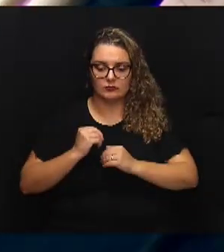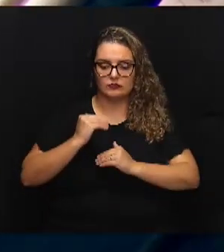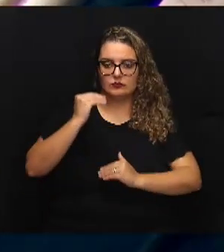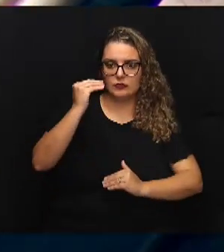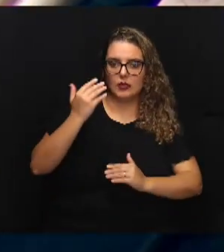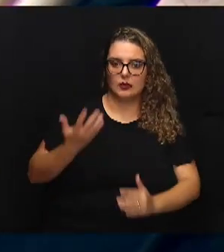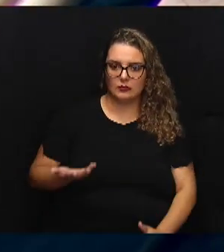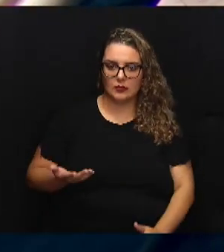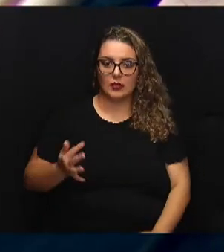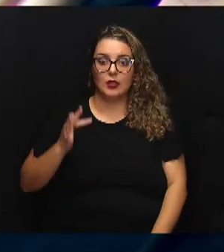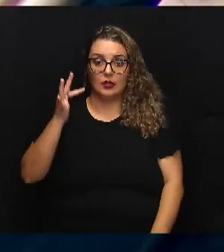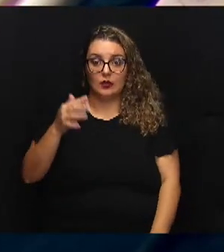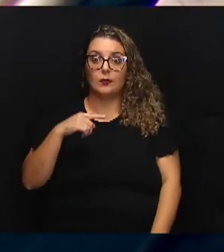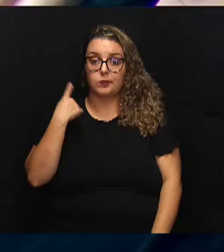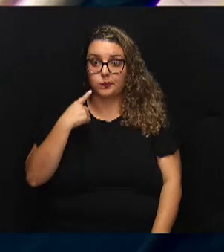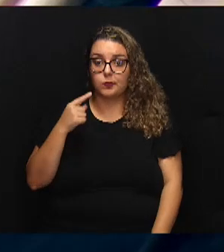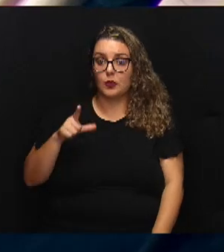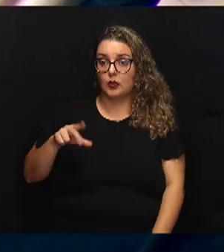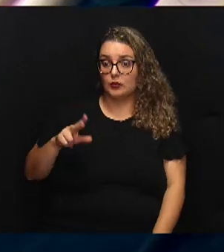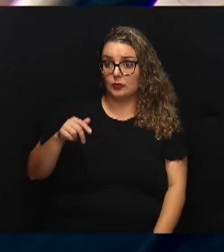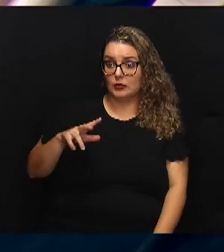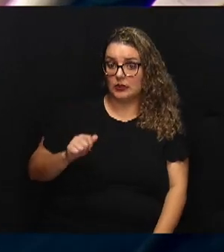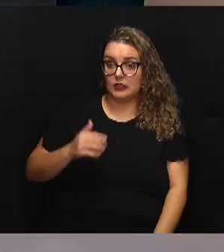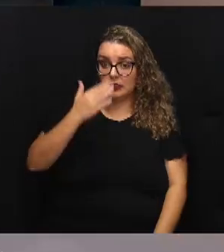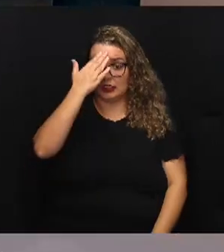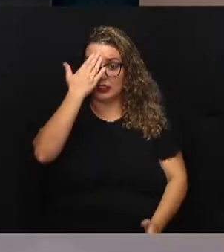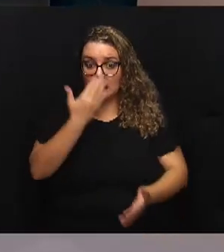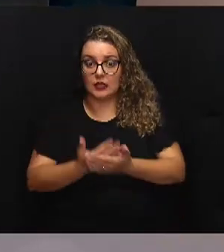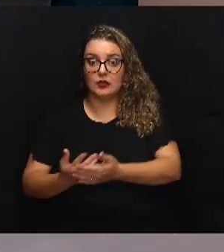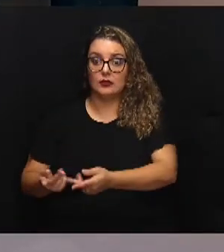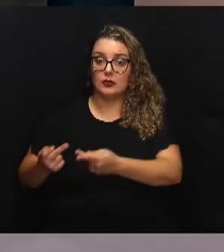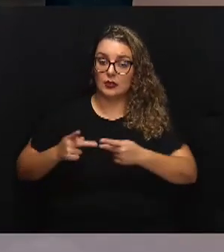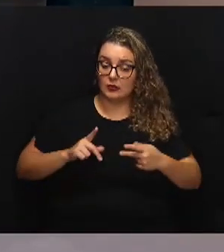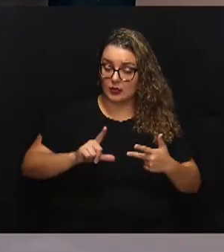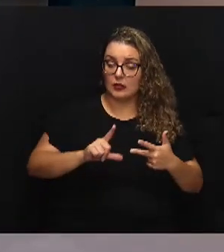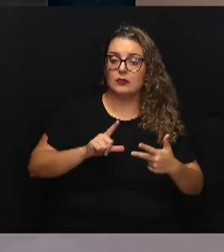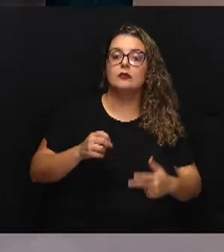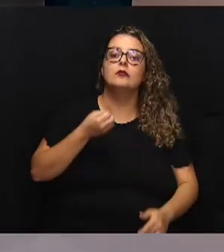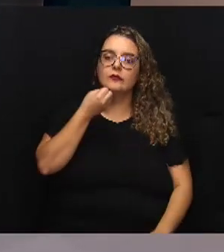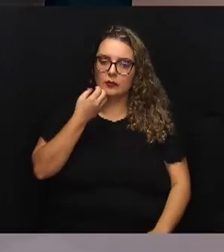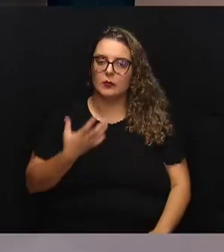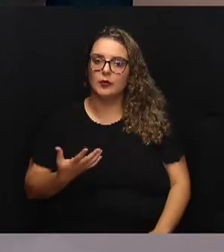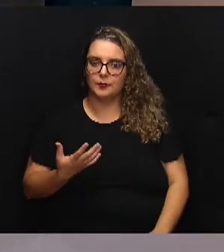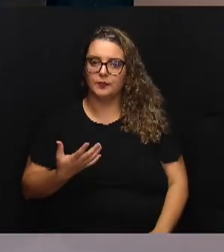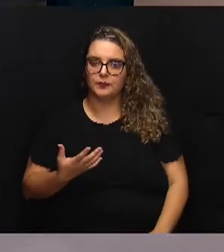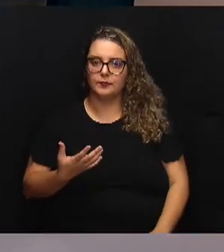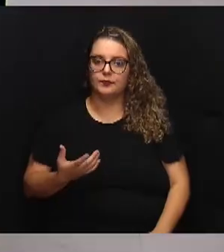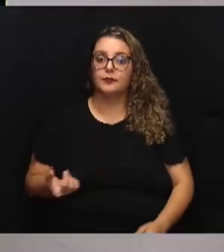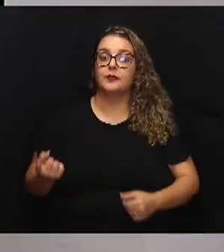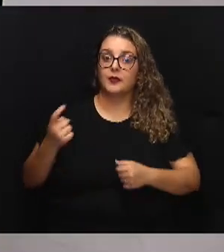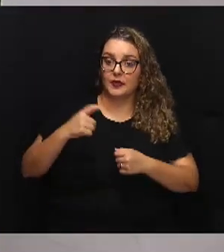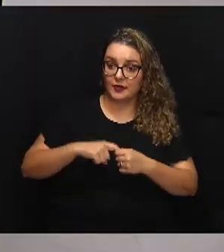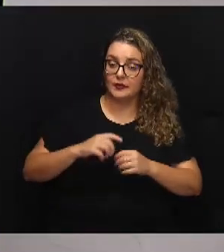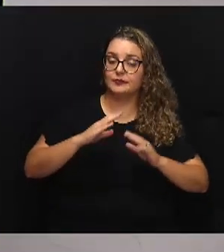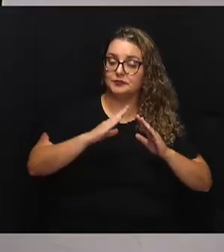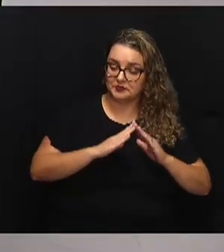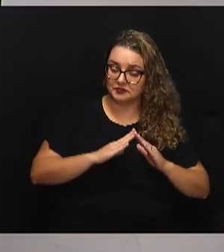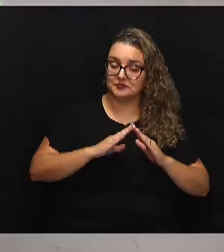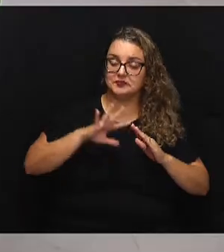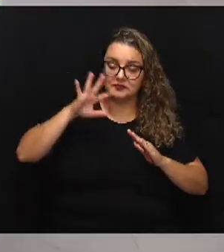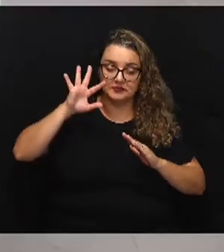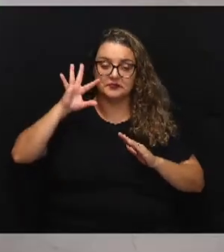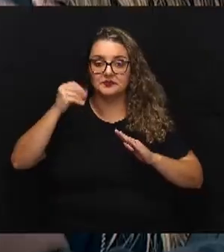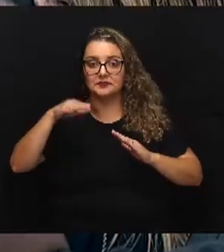deles. A futura advogada Luana acredita que a visita ao Legislativo valeu a pena. Ela vai voltar para casa com mais conhecimento